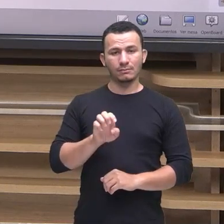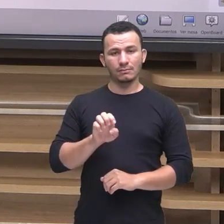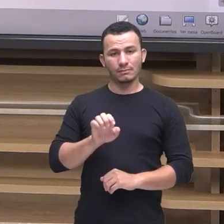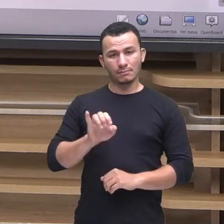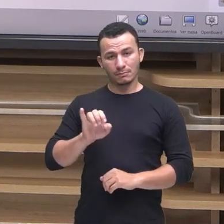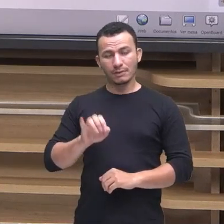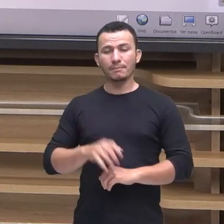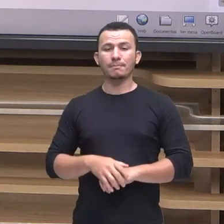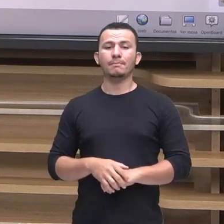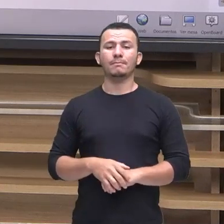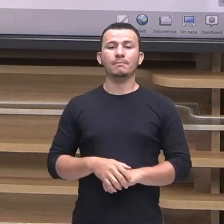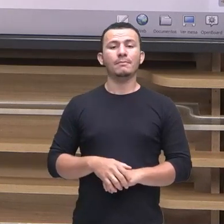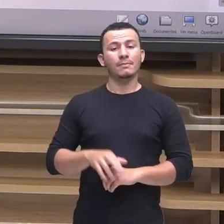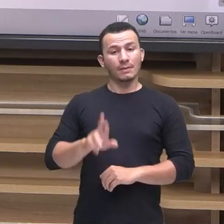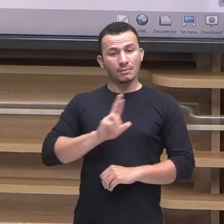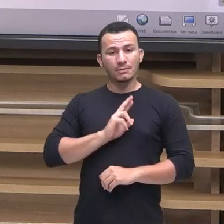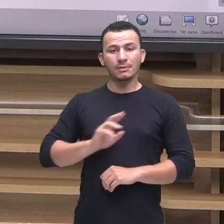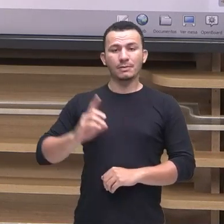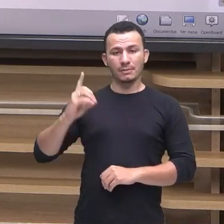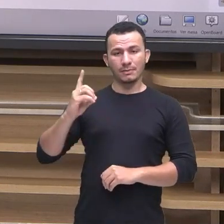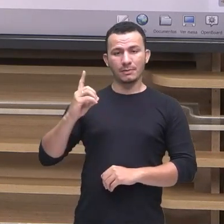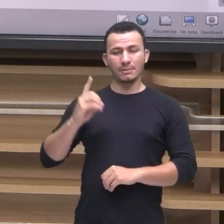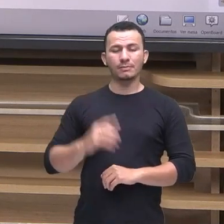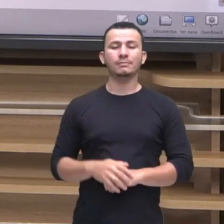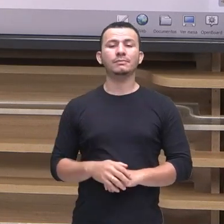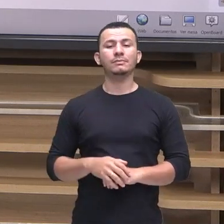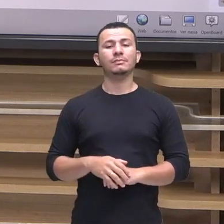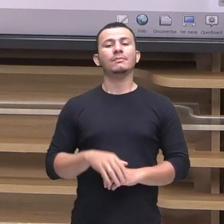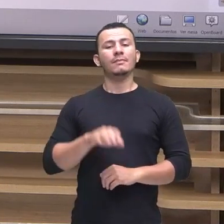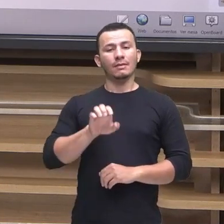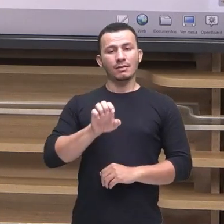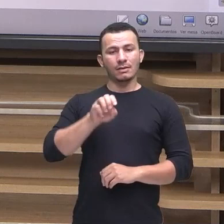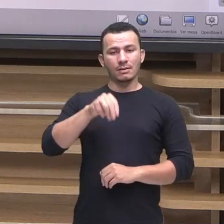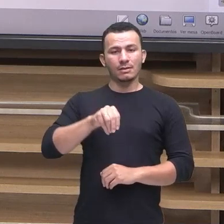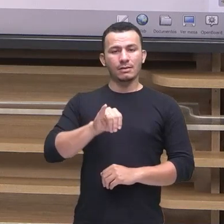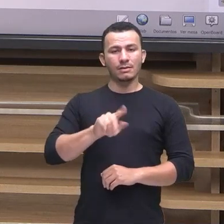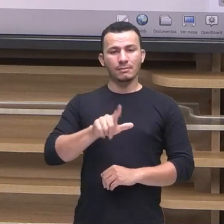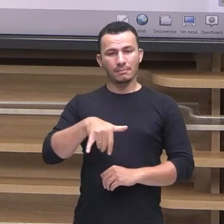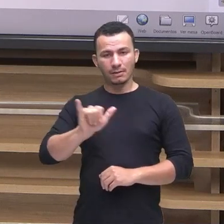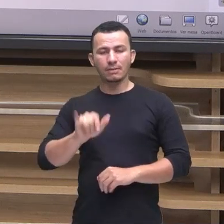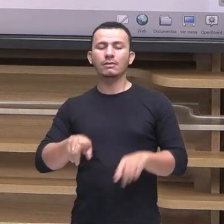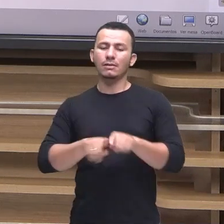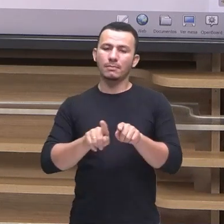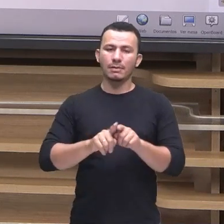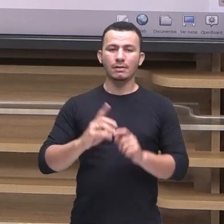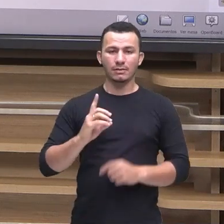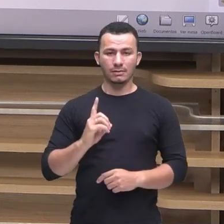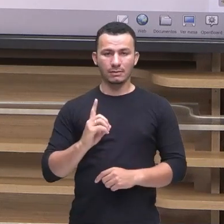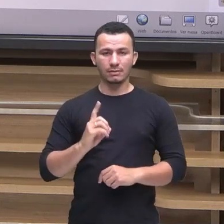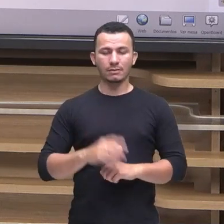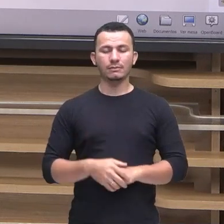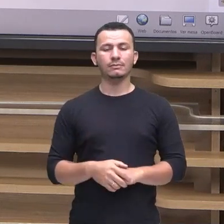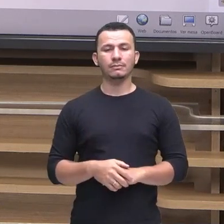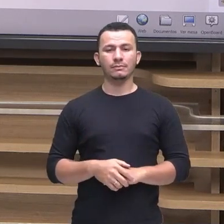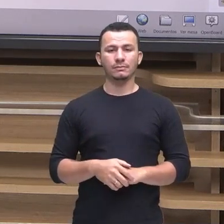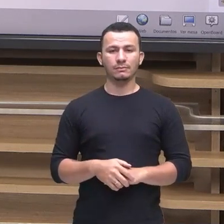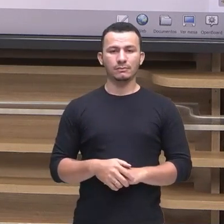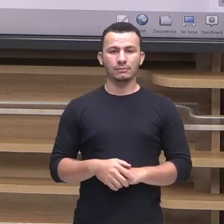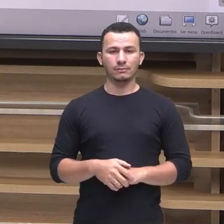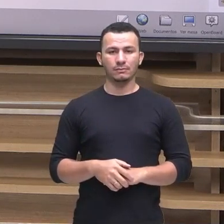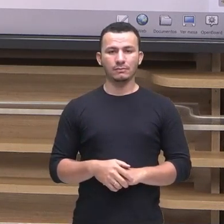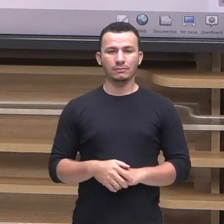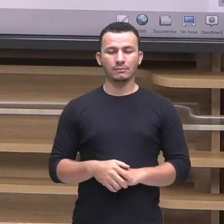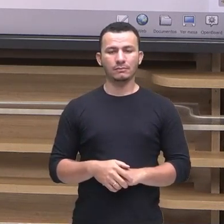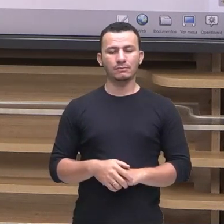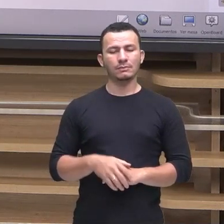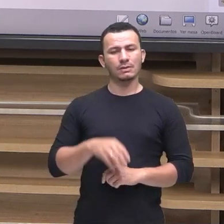D. Depois a Emily também escolheu a letra D. Tem a Emily Safira,